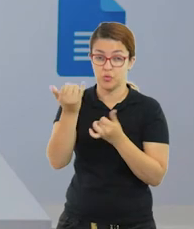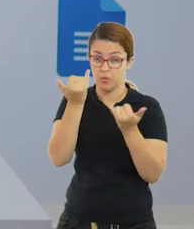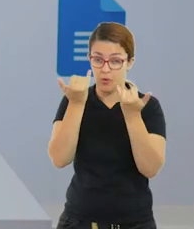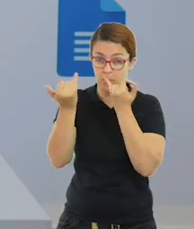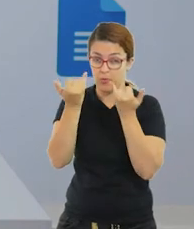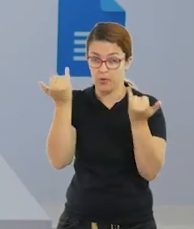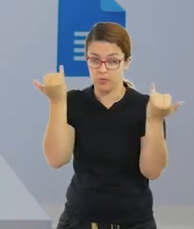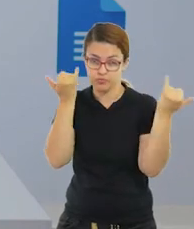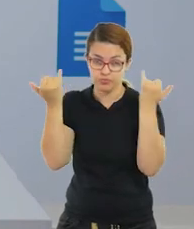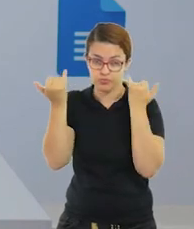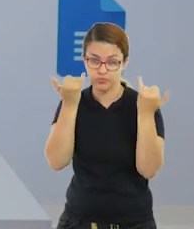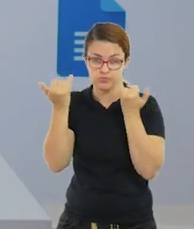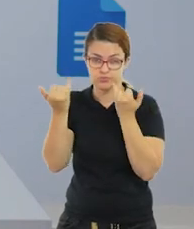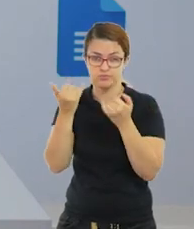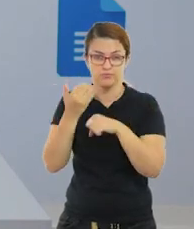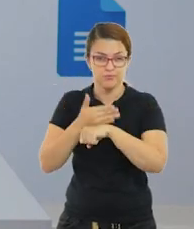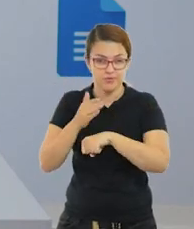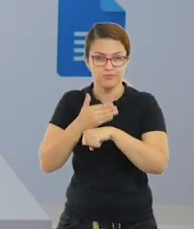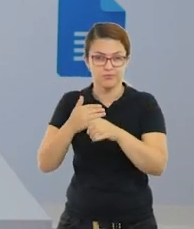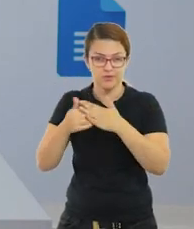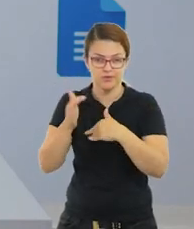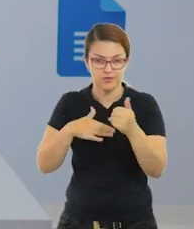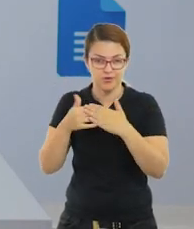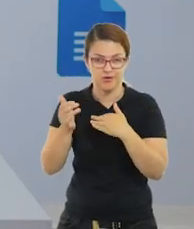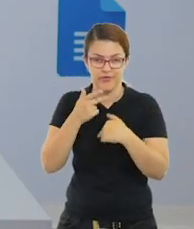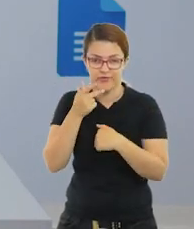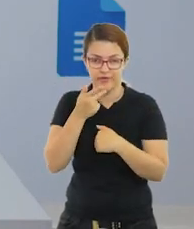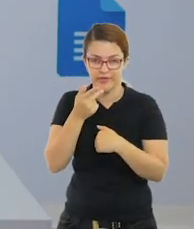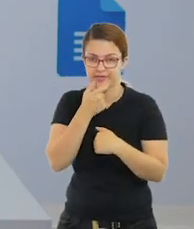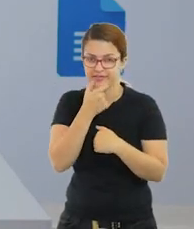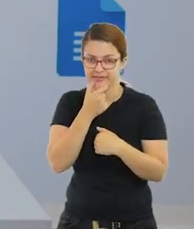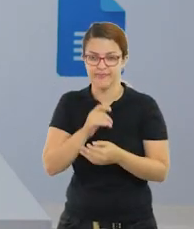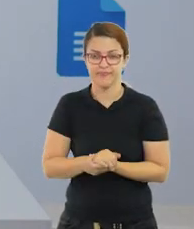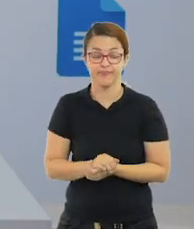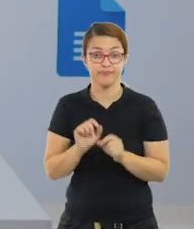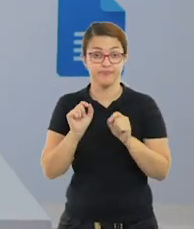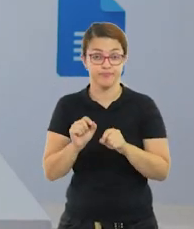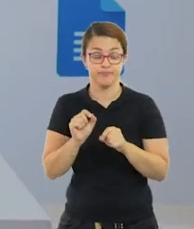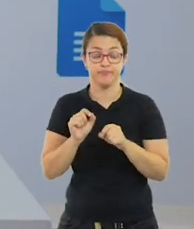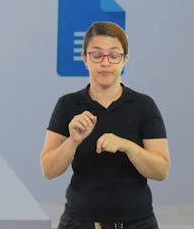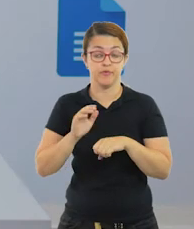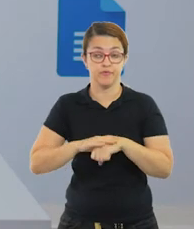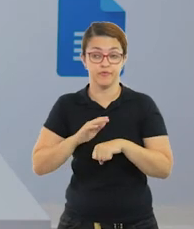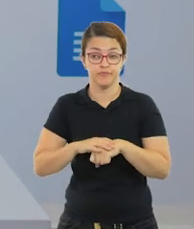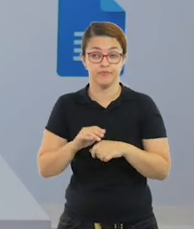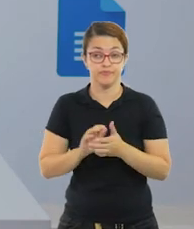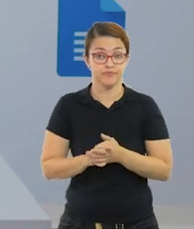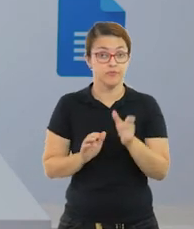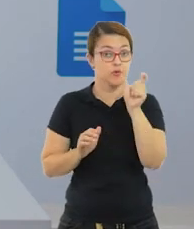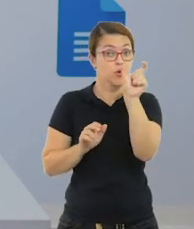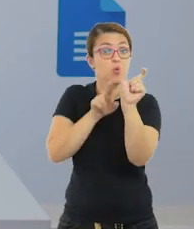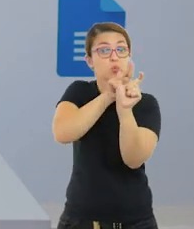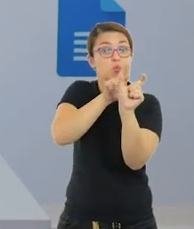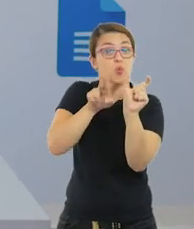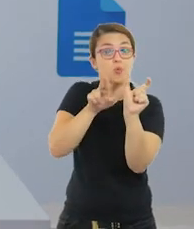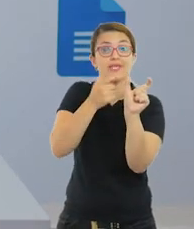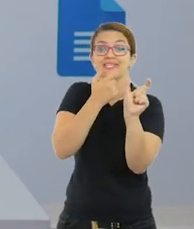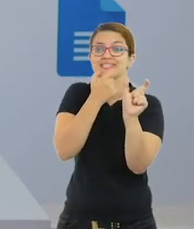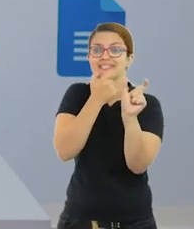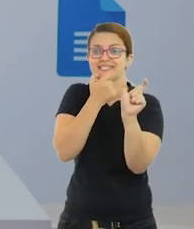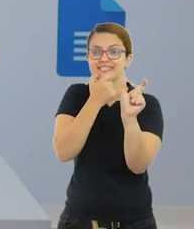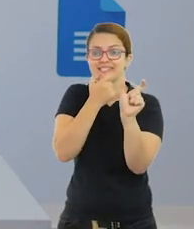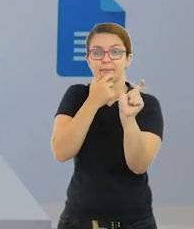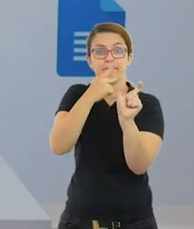treinando. Do outro lado, o que eu fiz? Ao invés de colocar uma outra figura, eu escrevi as palavras em